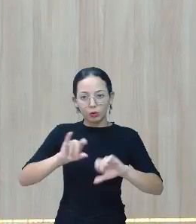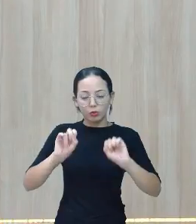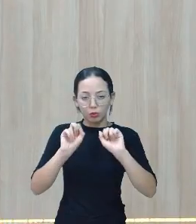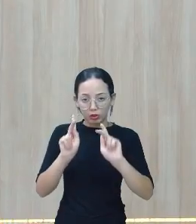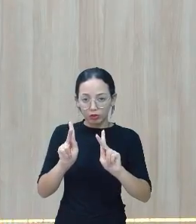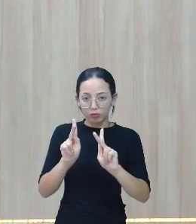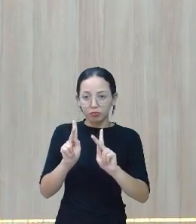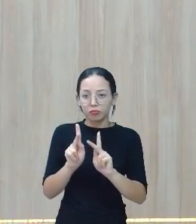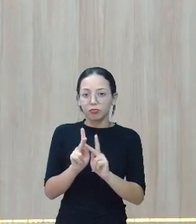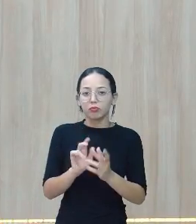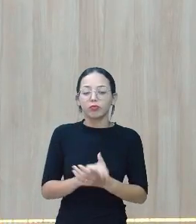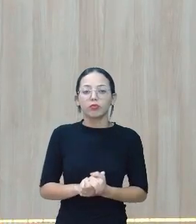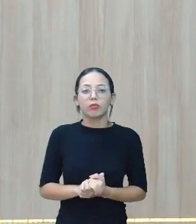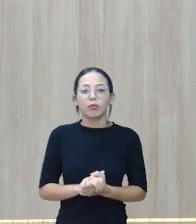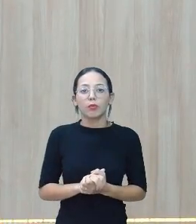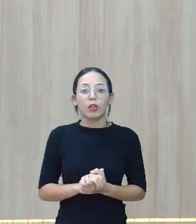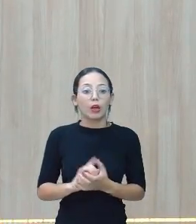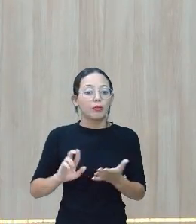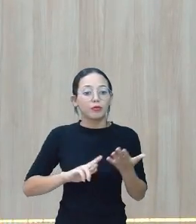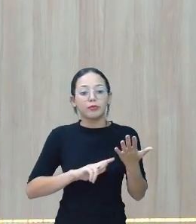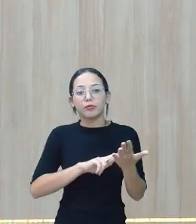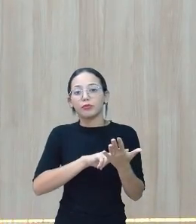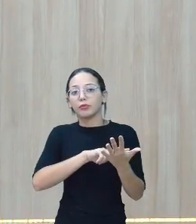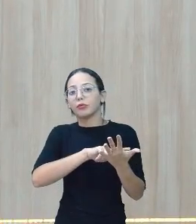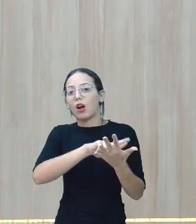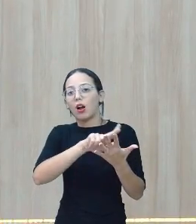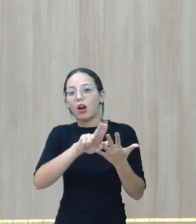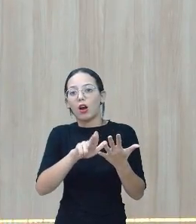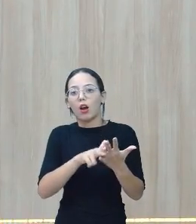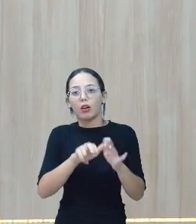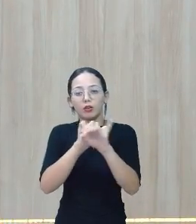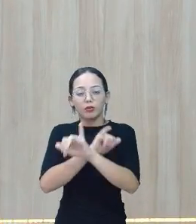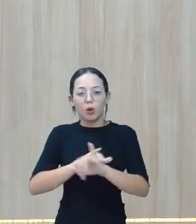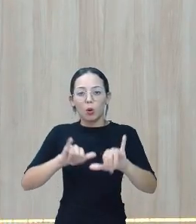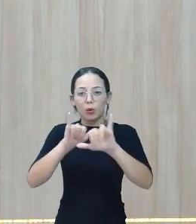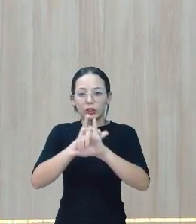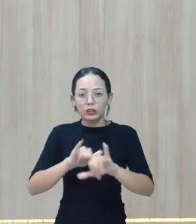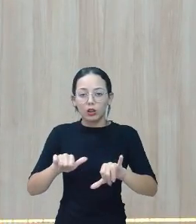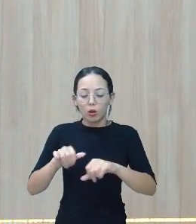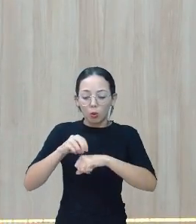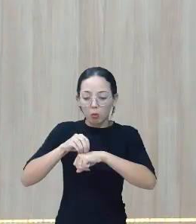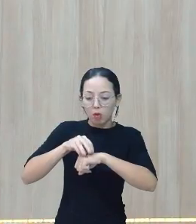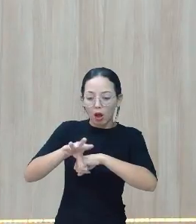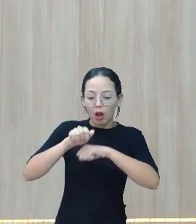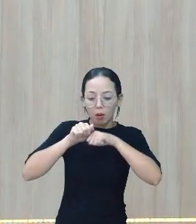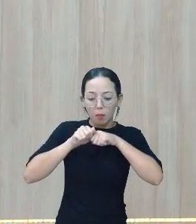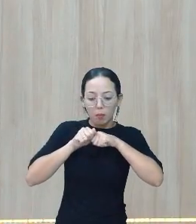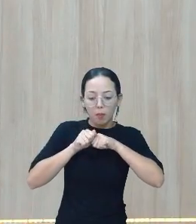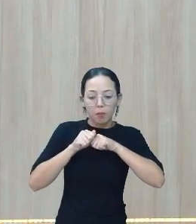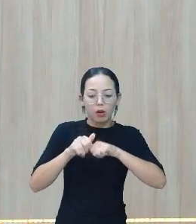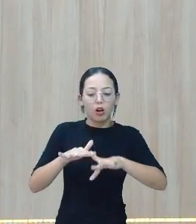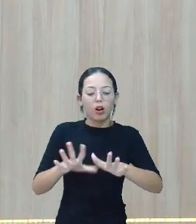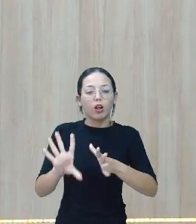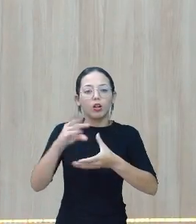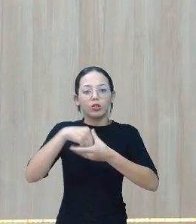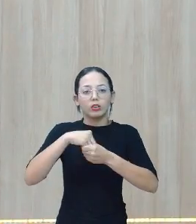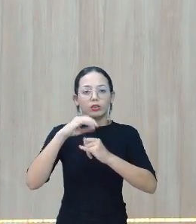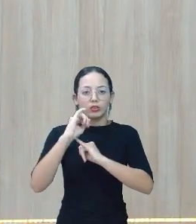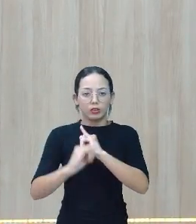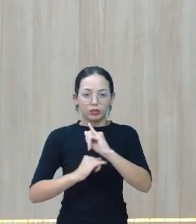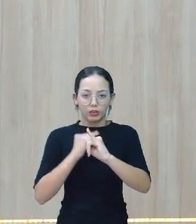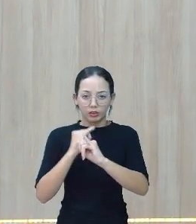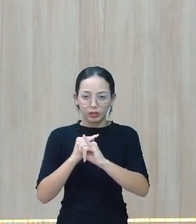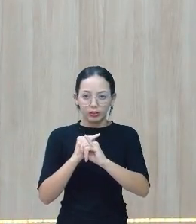seja, uma quantidade imensa de informações que são trocadas, que são geradas na internet, tá